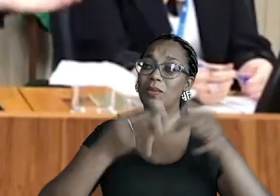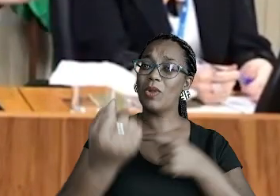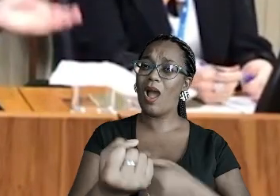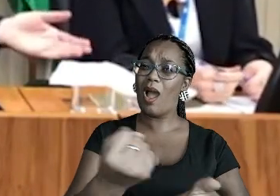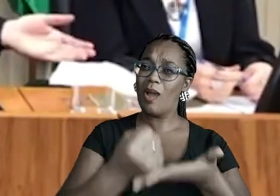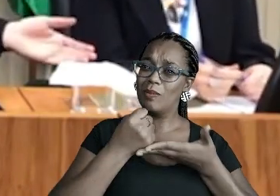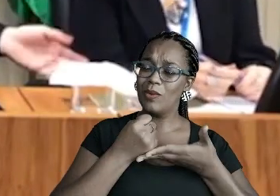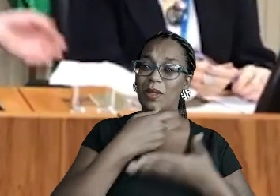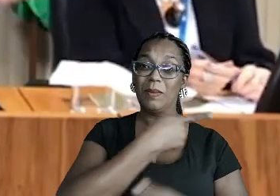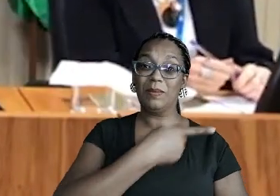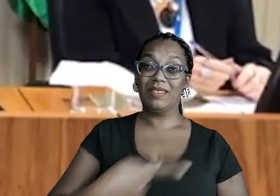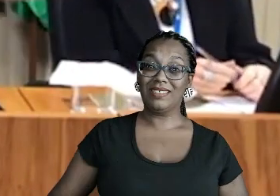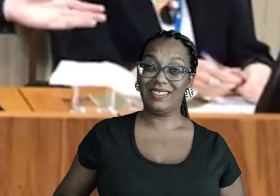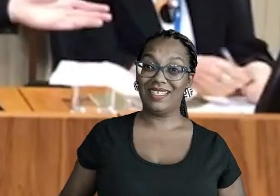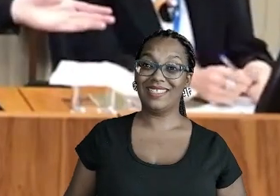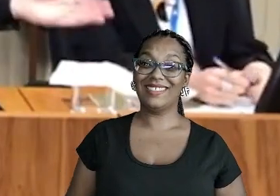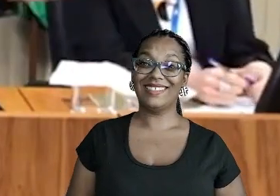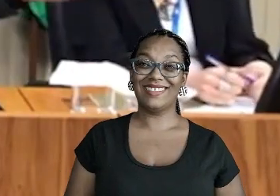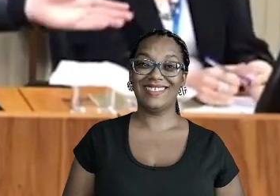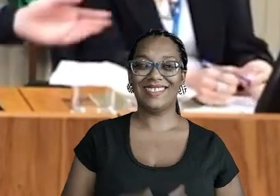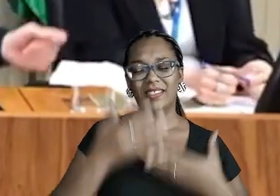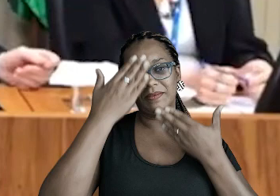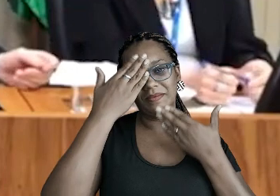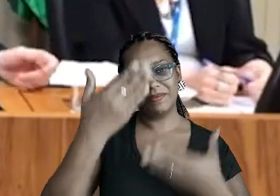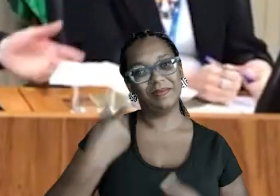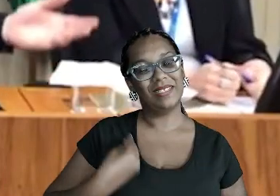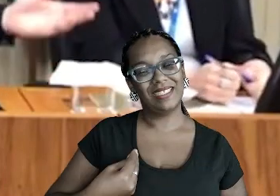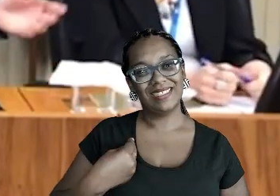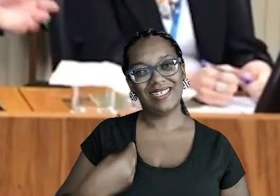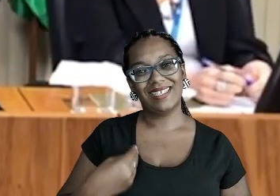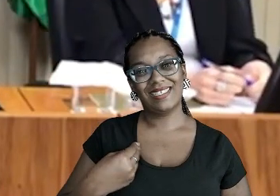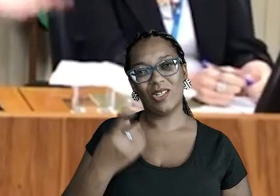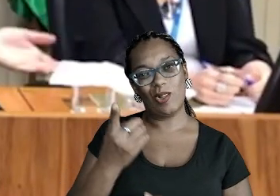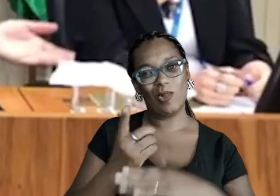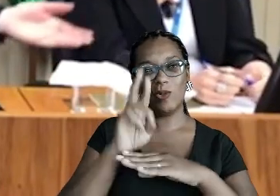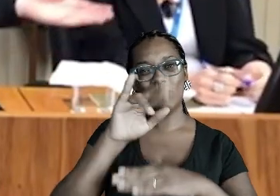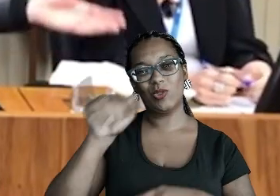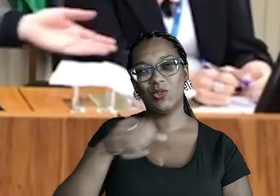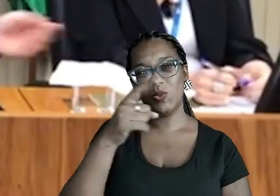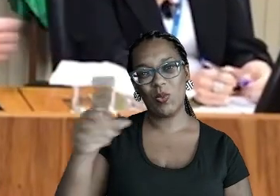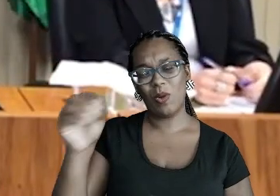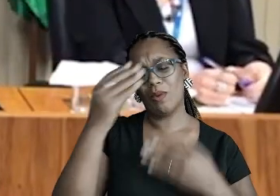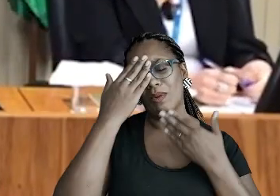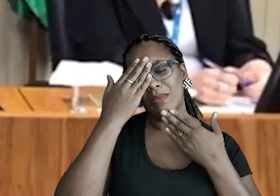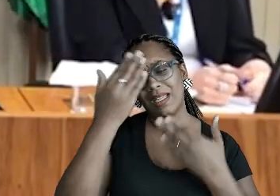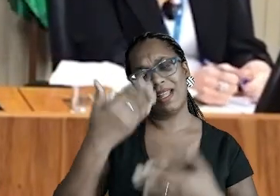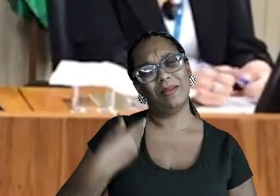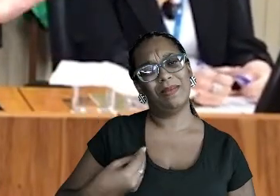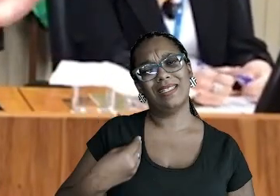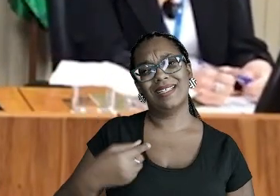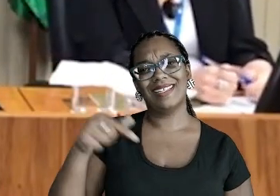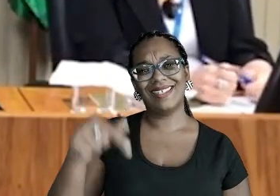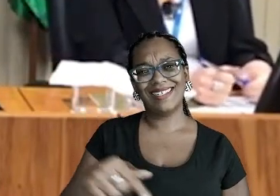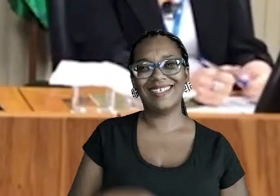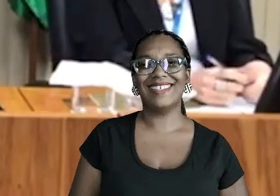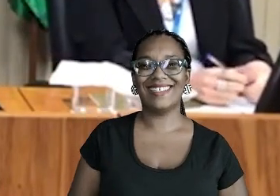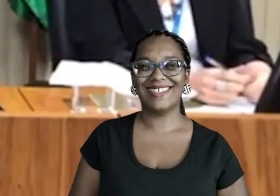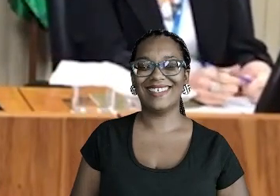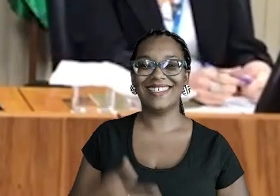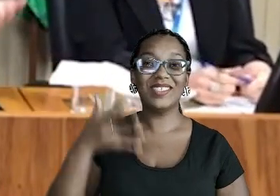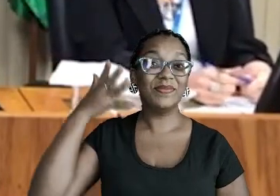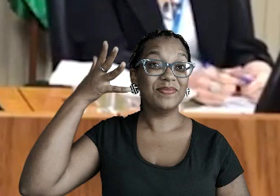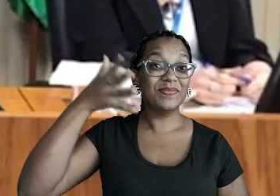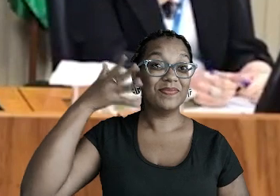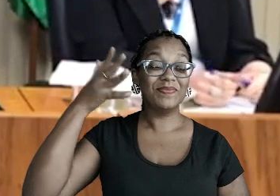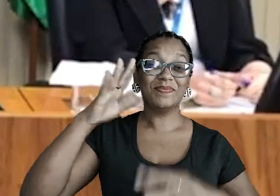e presidente obrigado pela presença do João Pedro Presidente obrigado pela presença que essas palavras mas